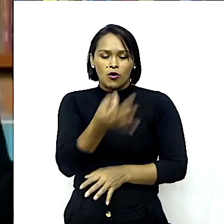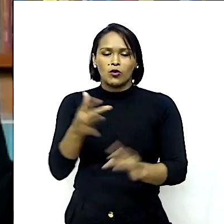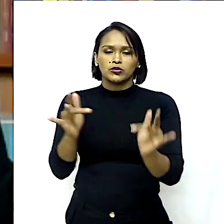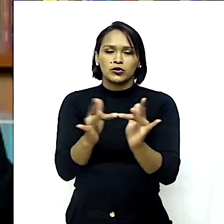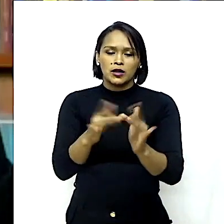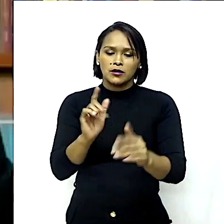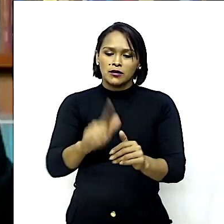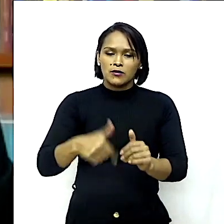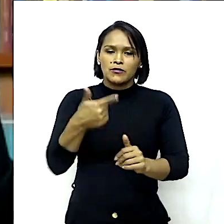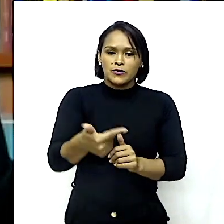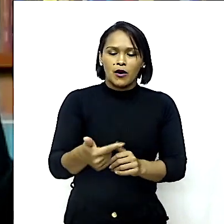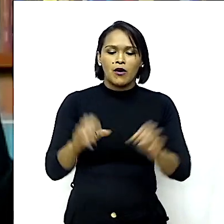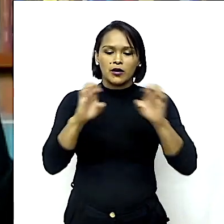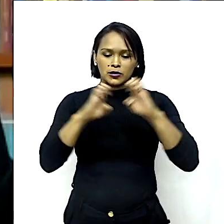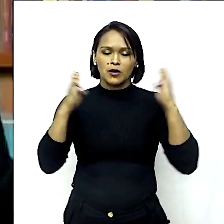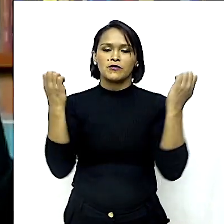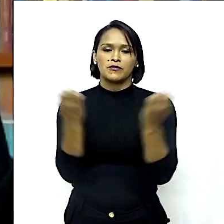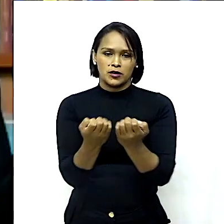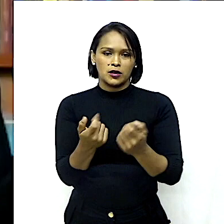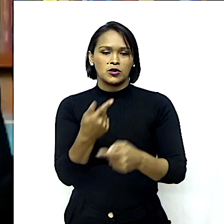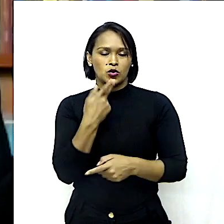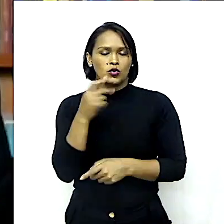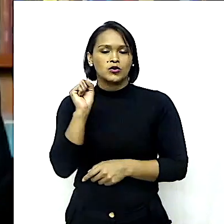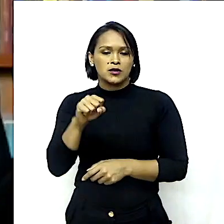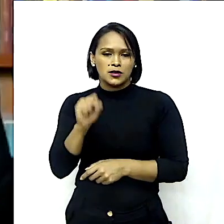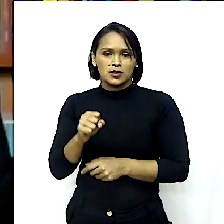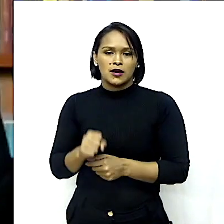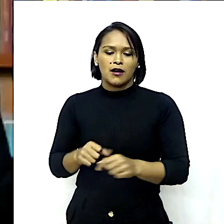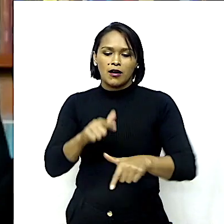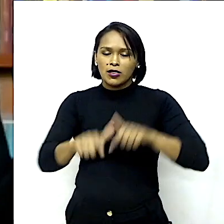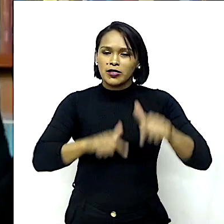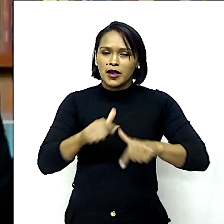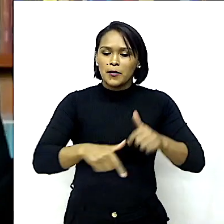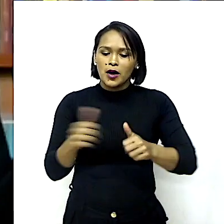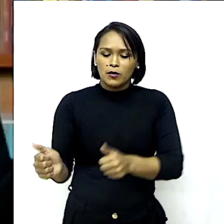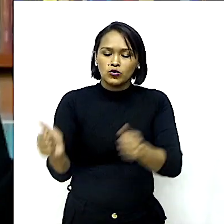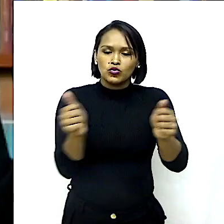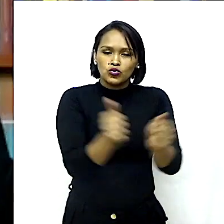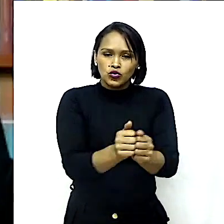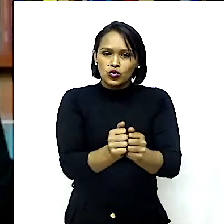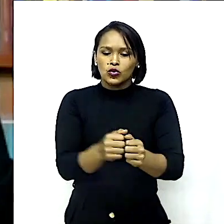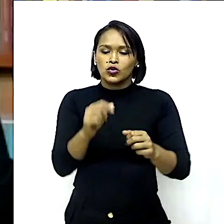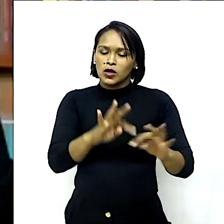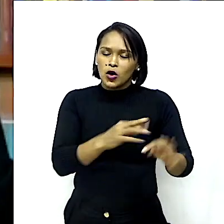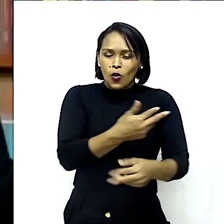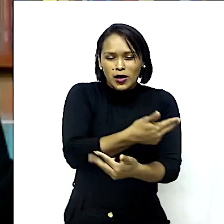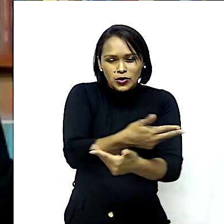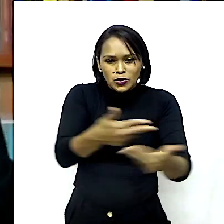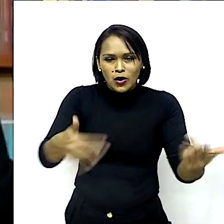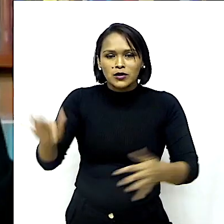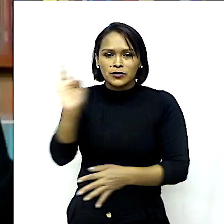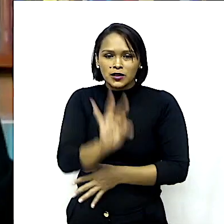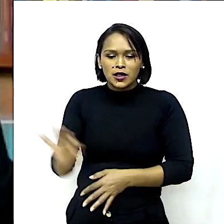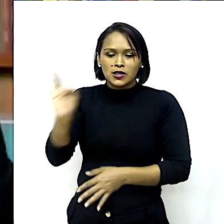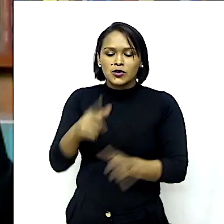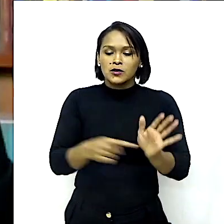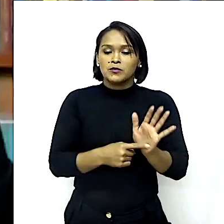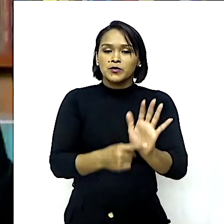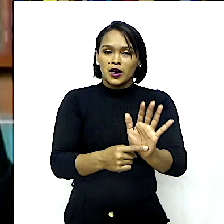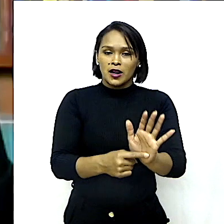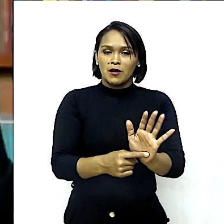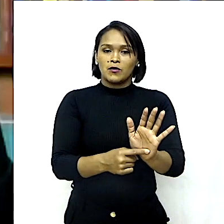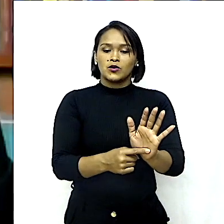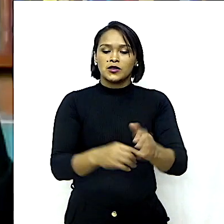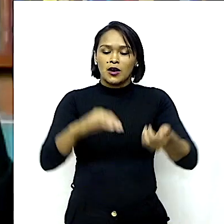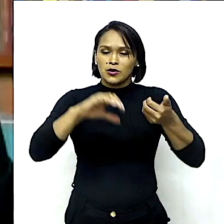contato fora dessa deste evento é nós trabalhamos junto com os senhores e com as outras federações Para sinalizar para os nossos